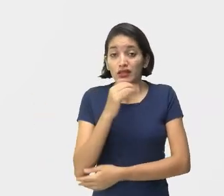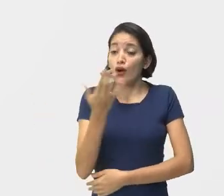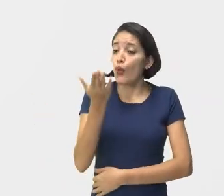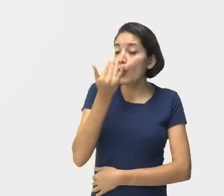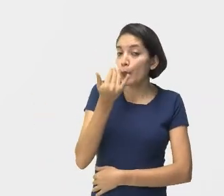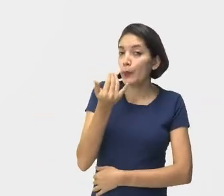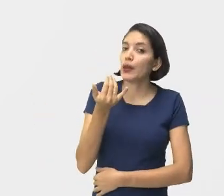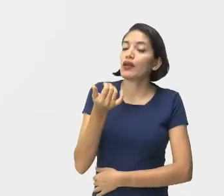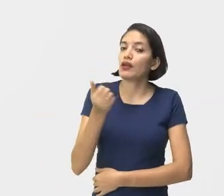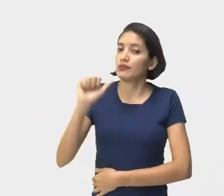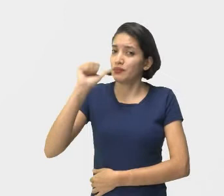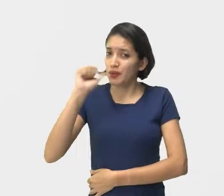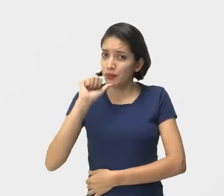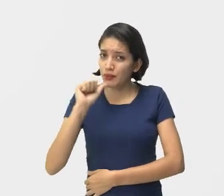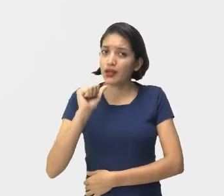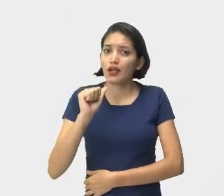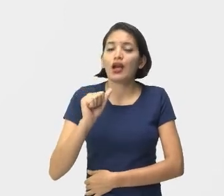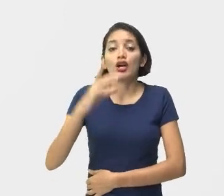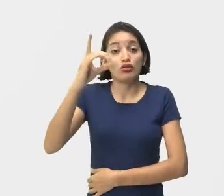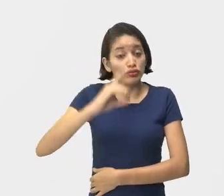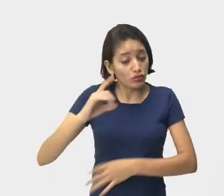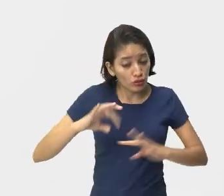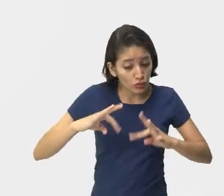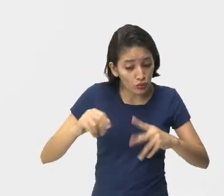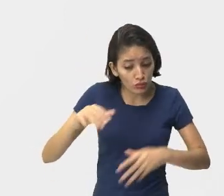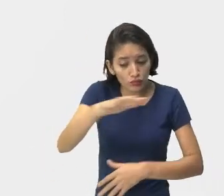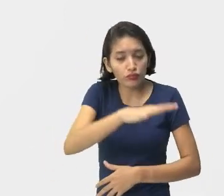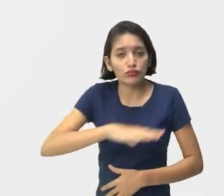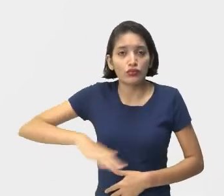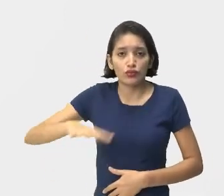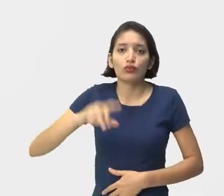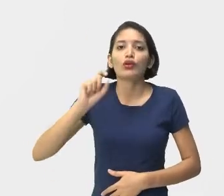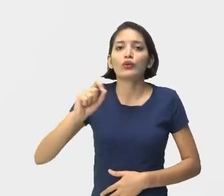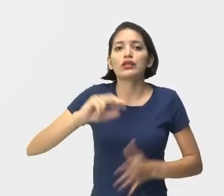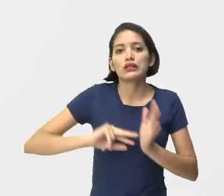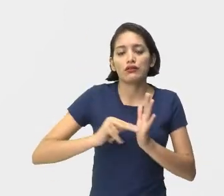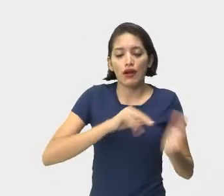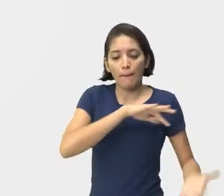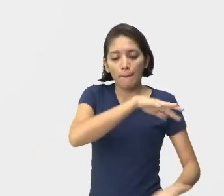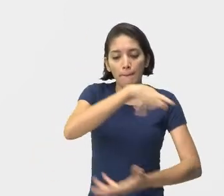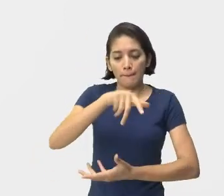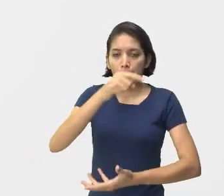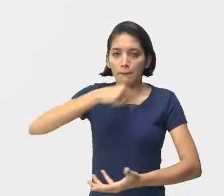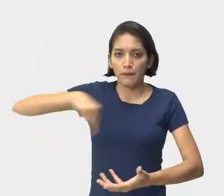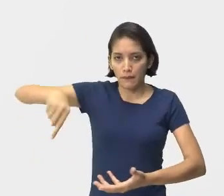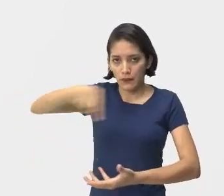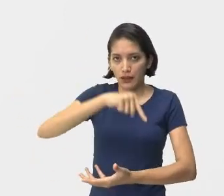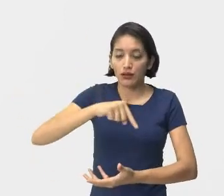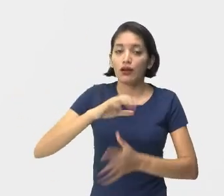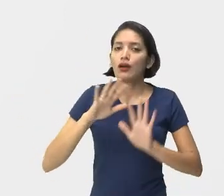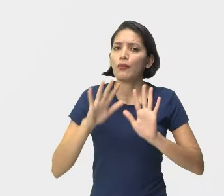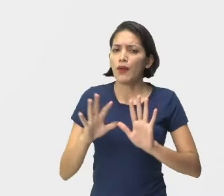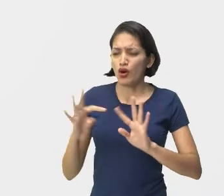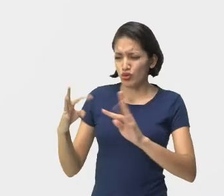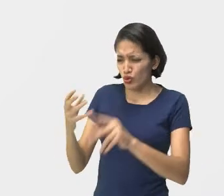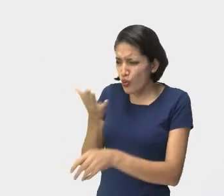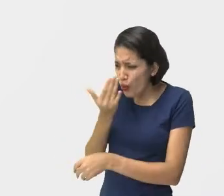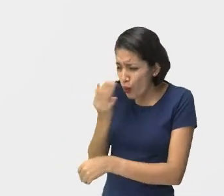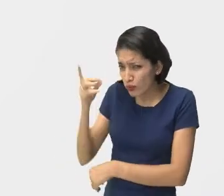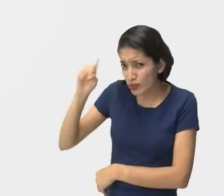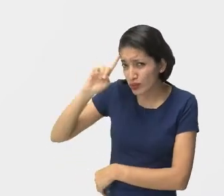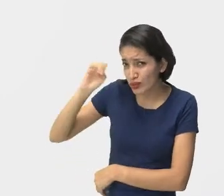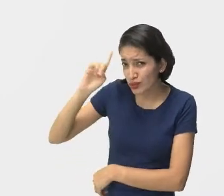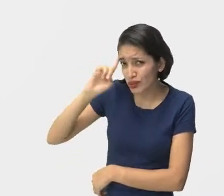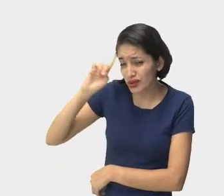beber, se alimentar é um direito de todos, é uma universalização, né? Mas todo mundo come todo dia,